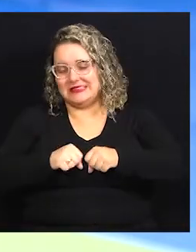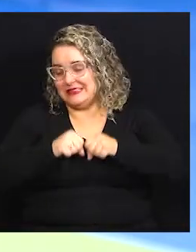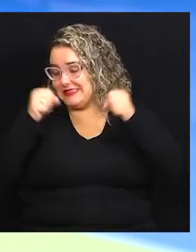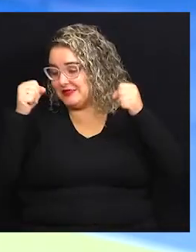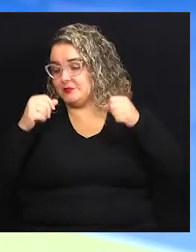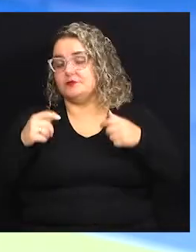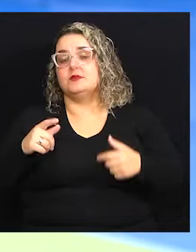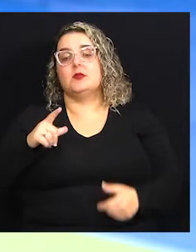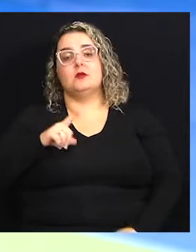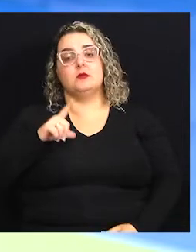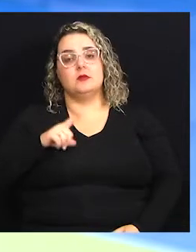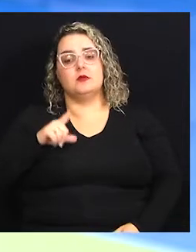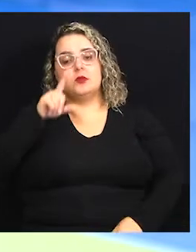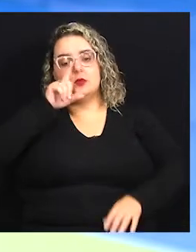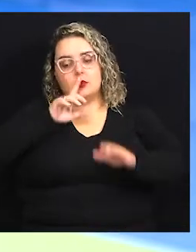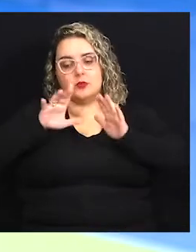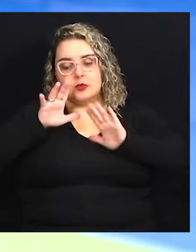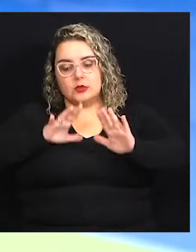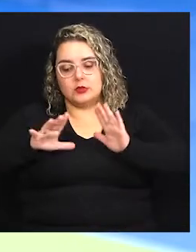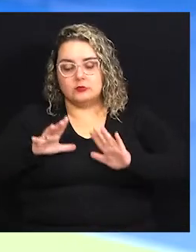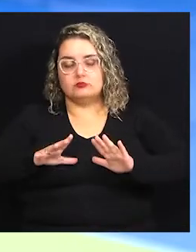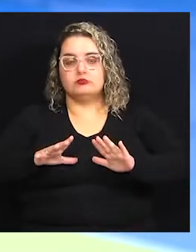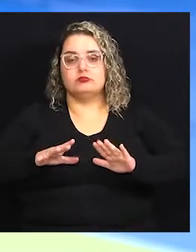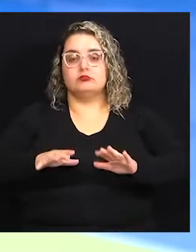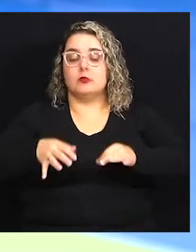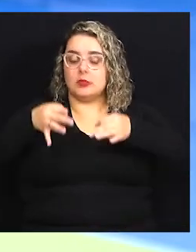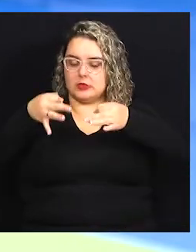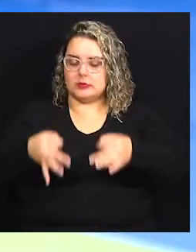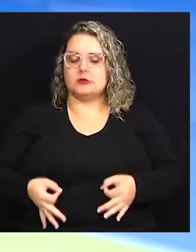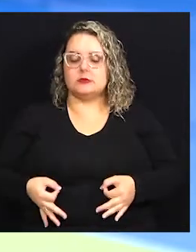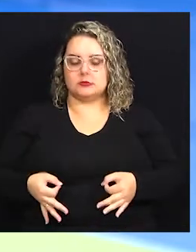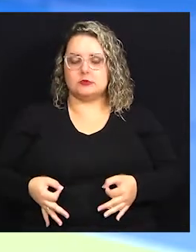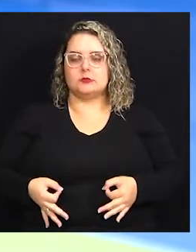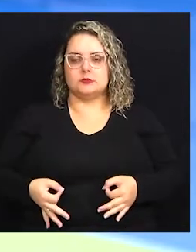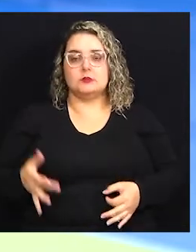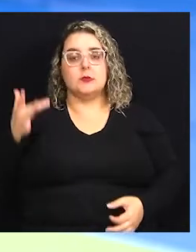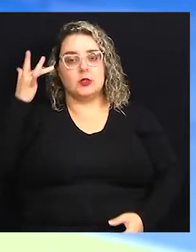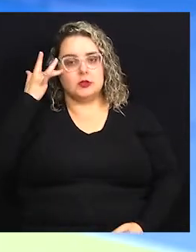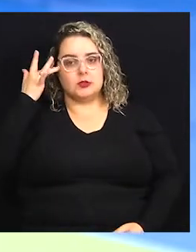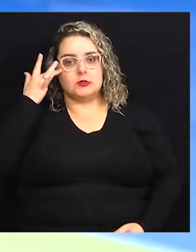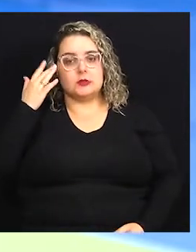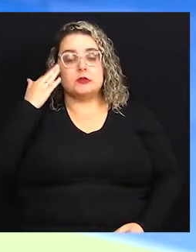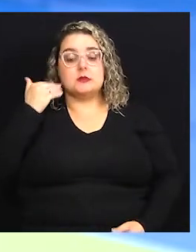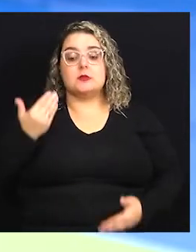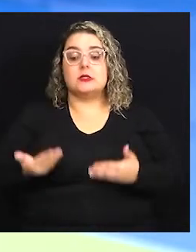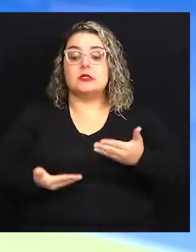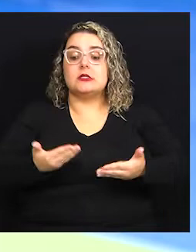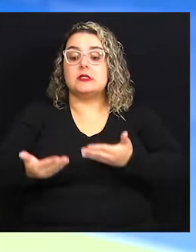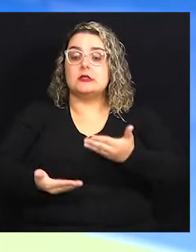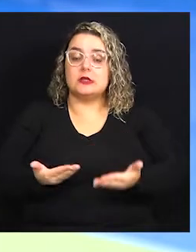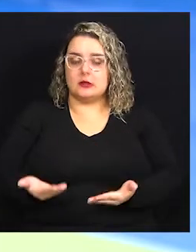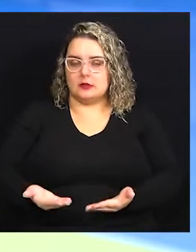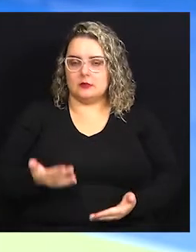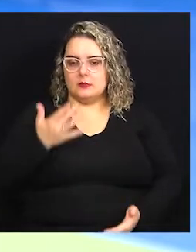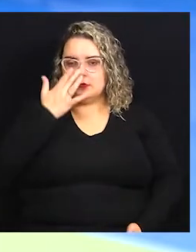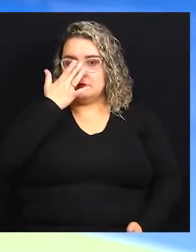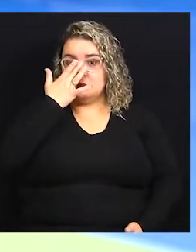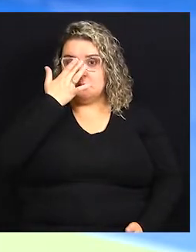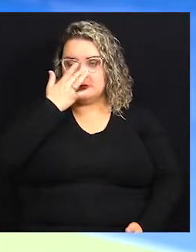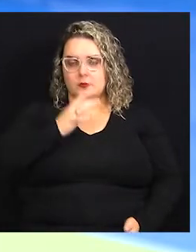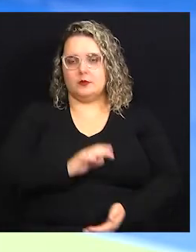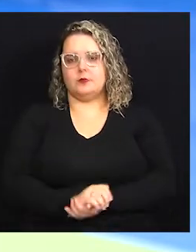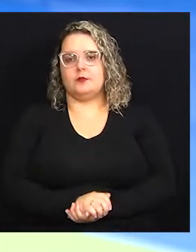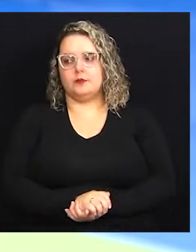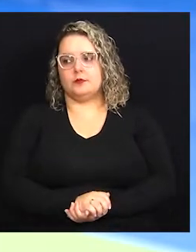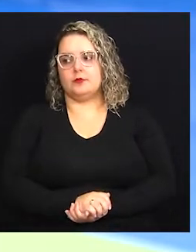Então a gente teve que ter muita cautela, pés no chão, né, e saber como lidar com isso. E sem